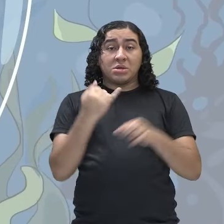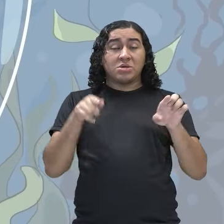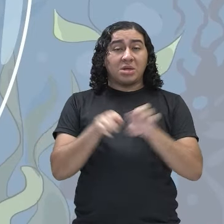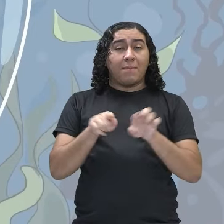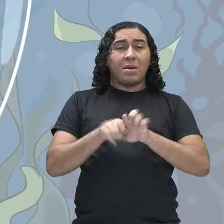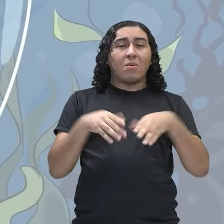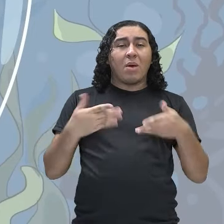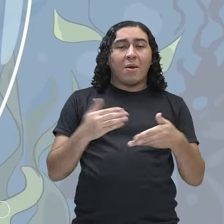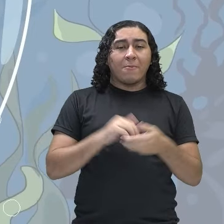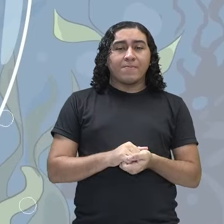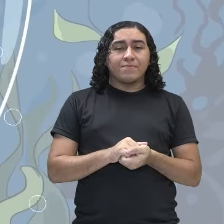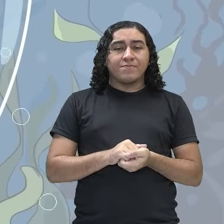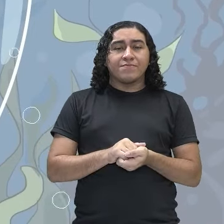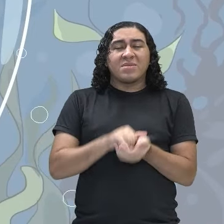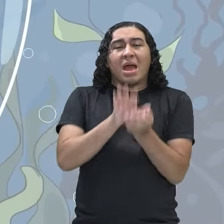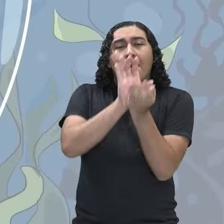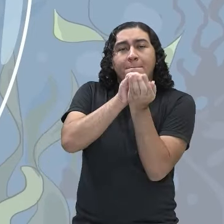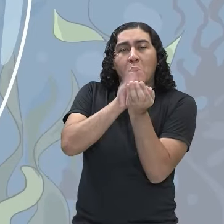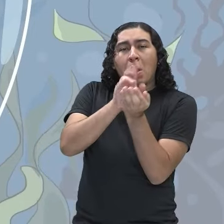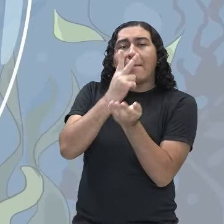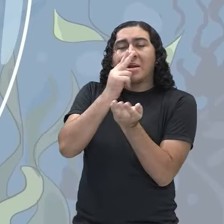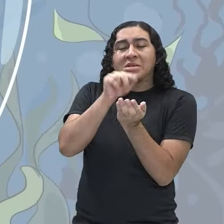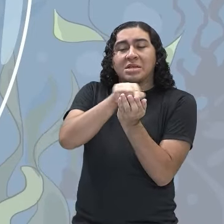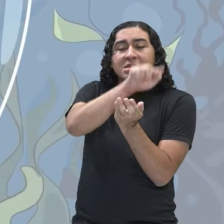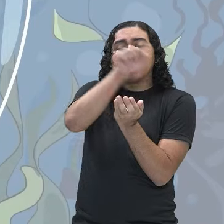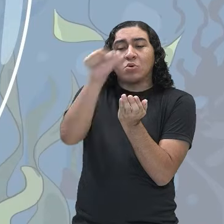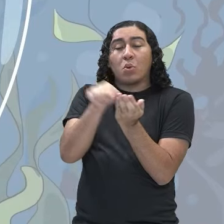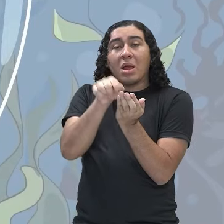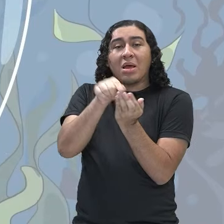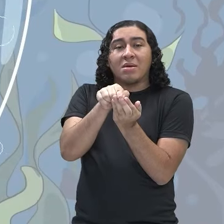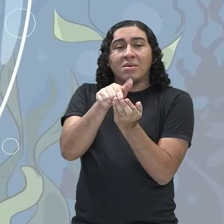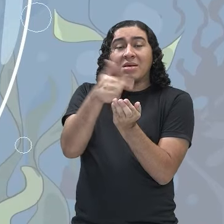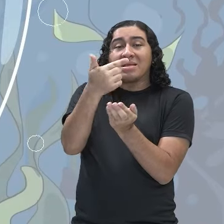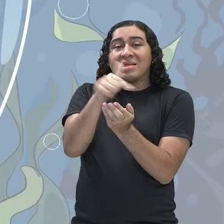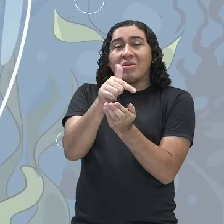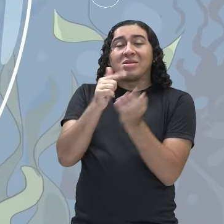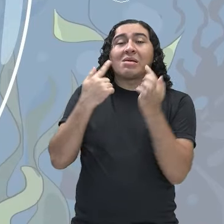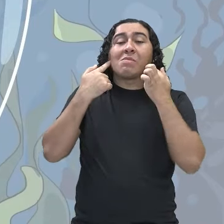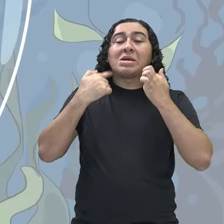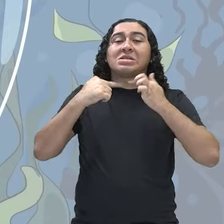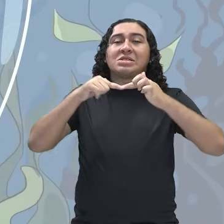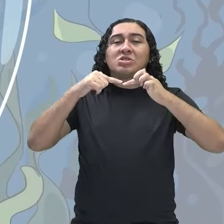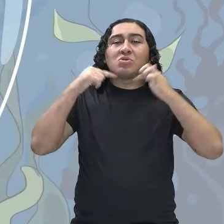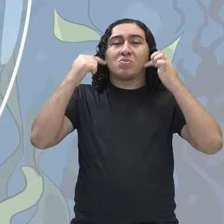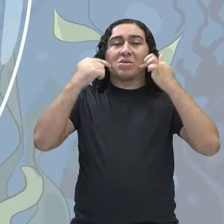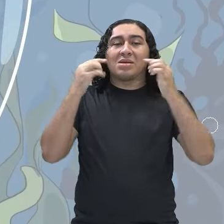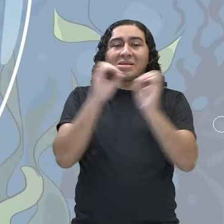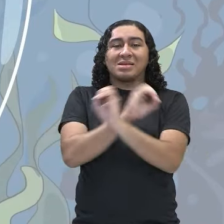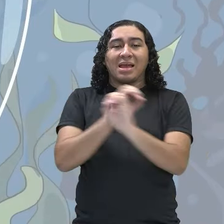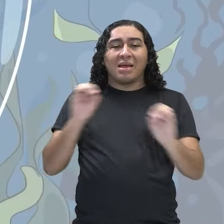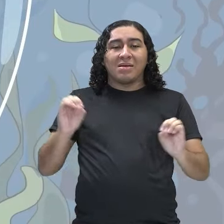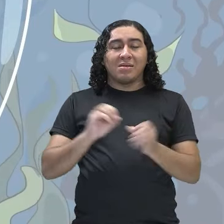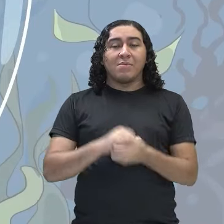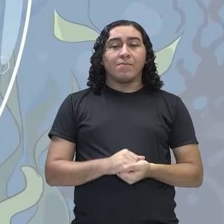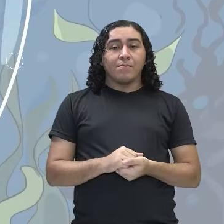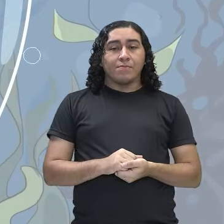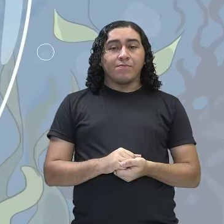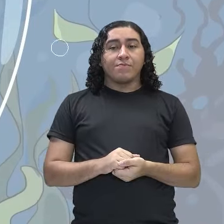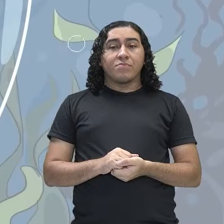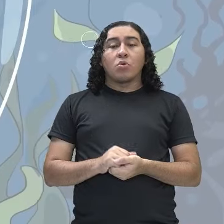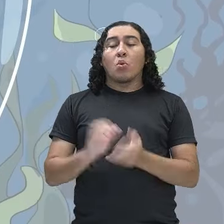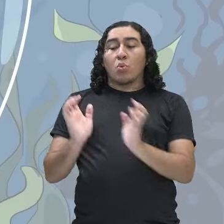que a boca dela é circular, ela não tem mandíbula, né? Então ela está dentro do grupo que a gente chama de agnatos.